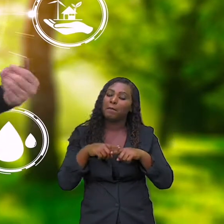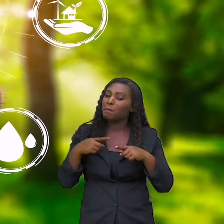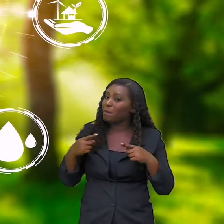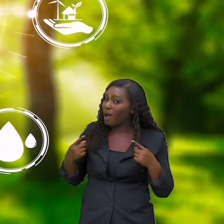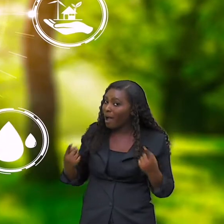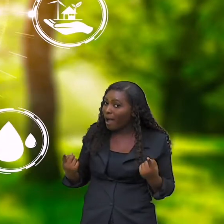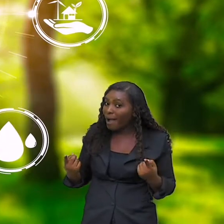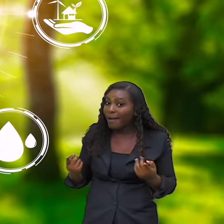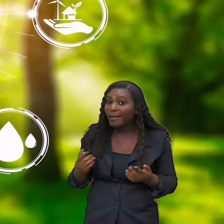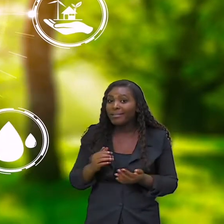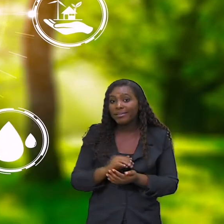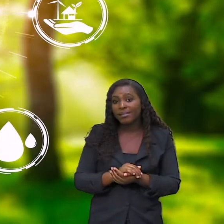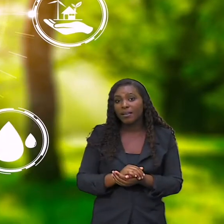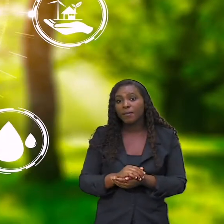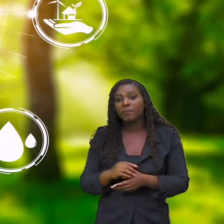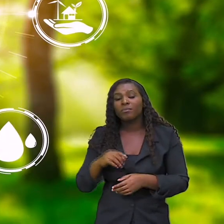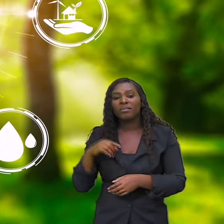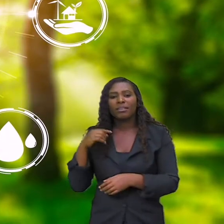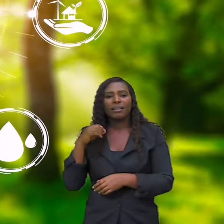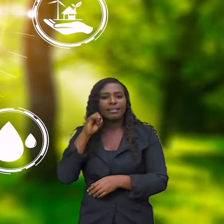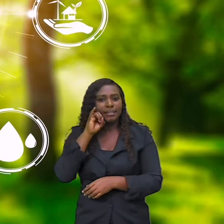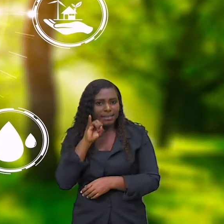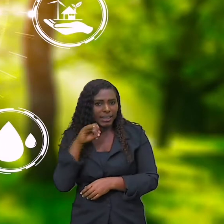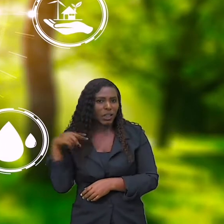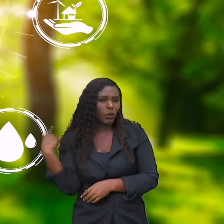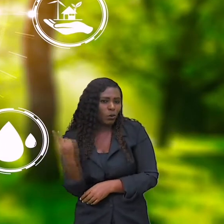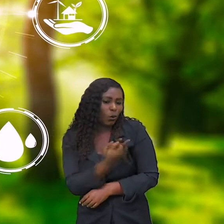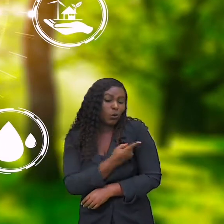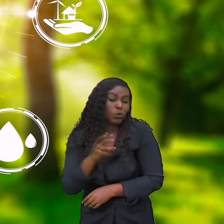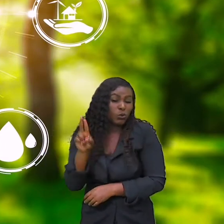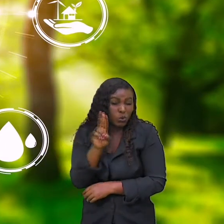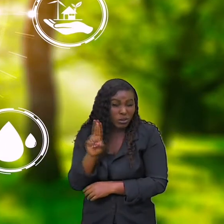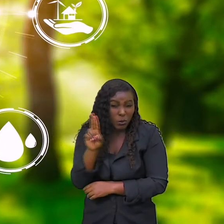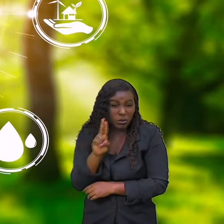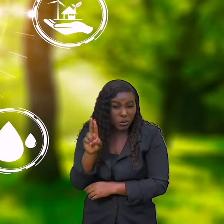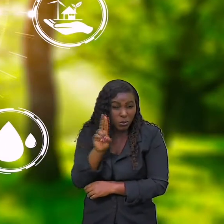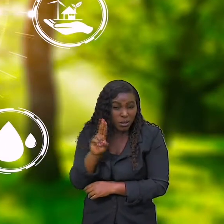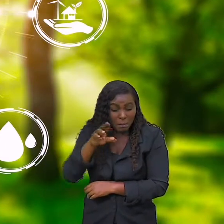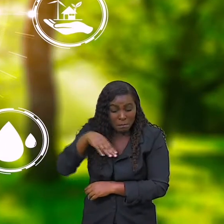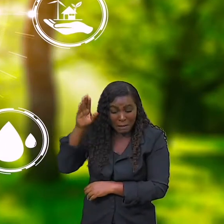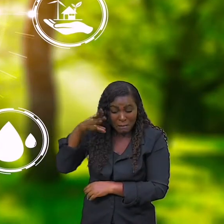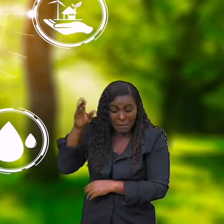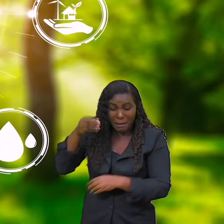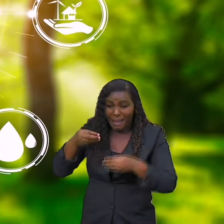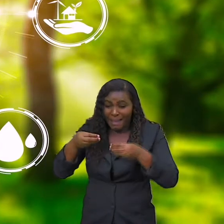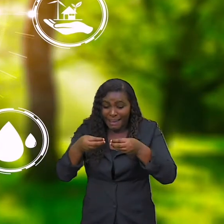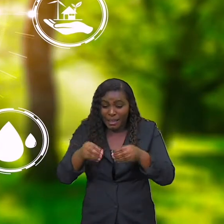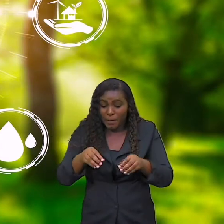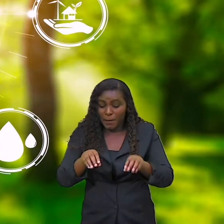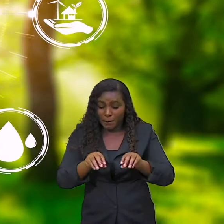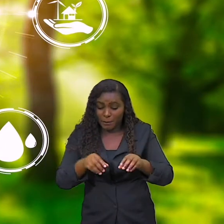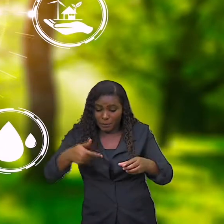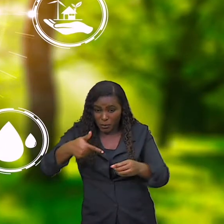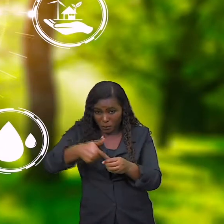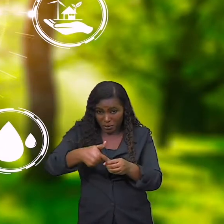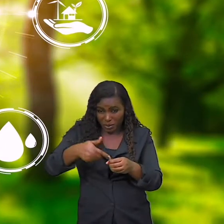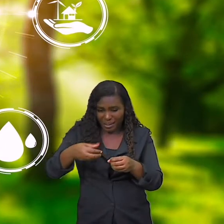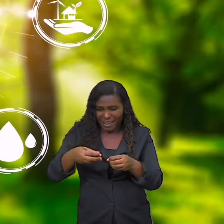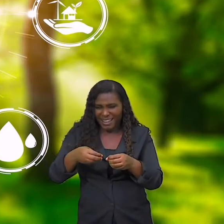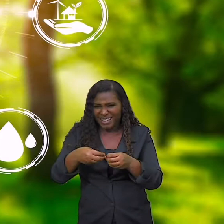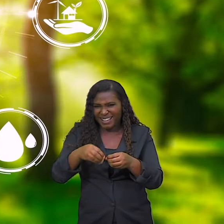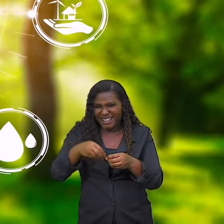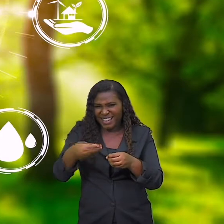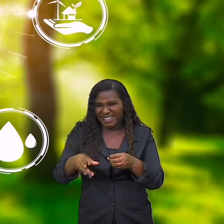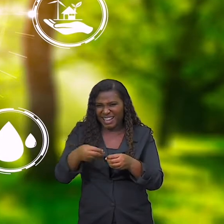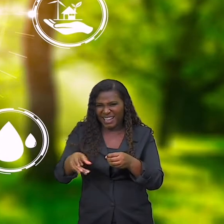gente já tem visto, quando isso acontecer, e principalmente, nós devemos estar atentos à necessidade